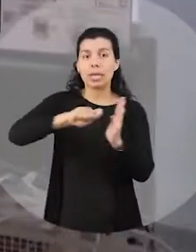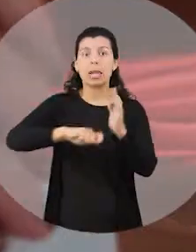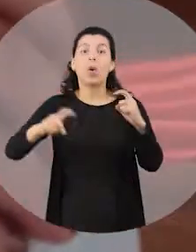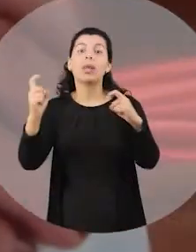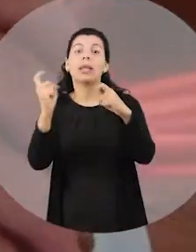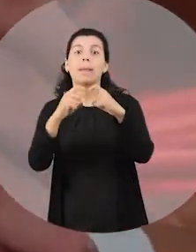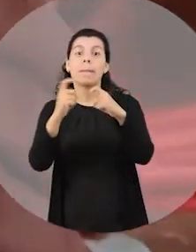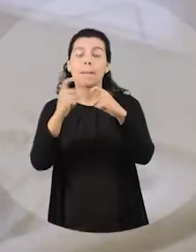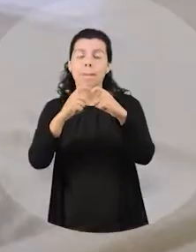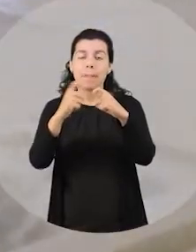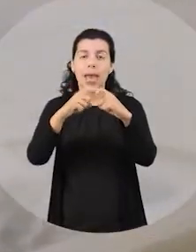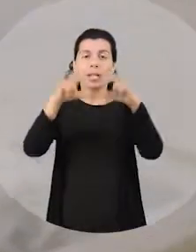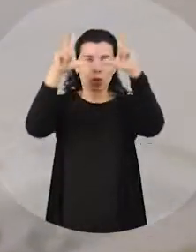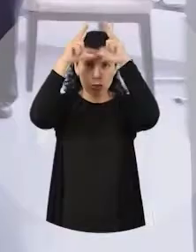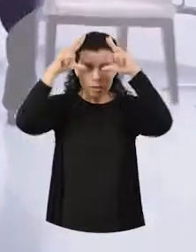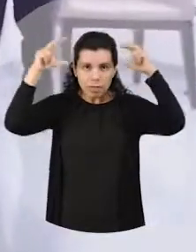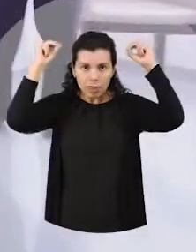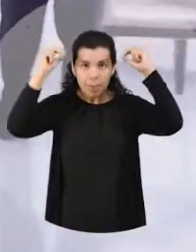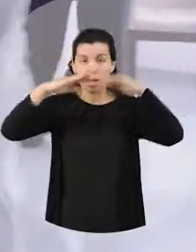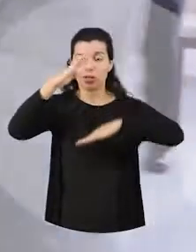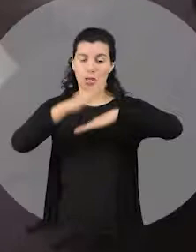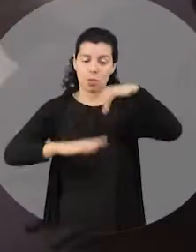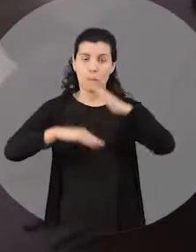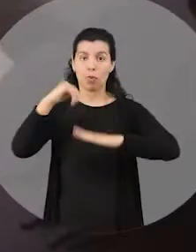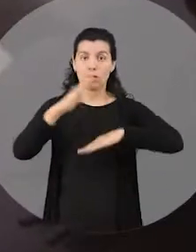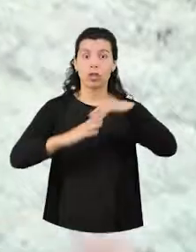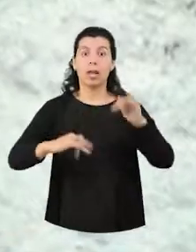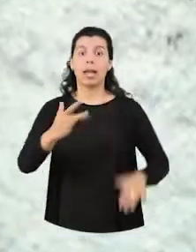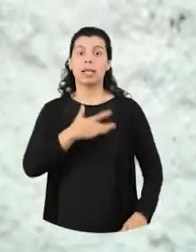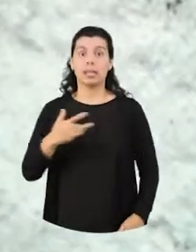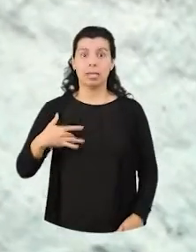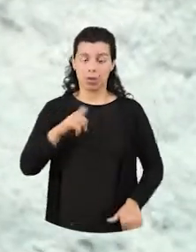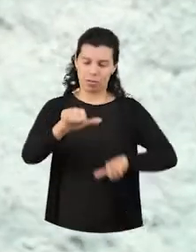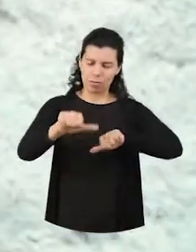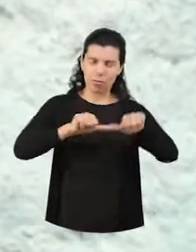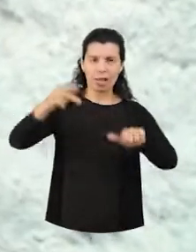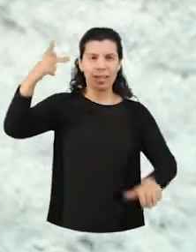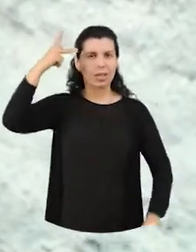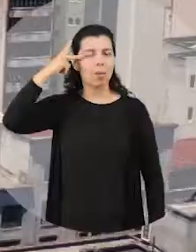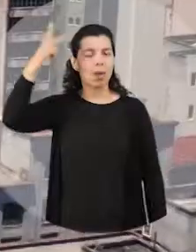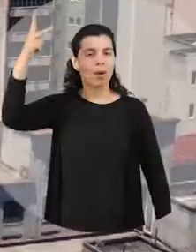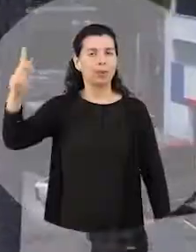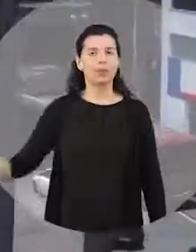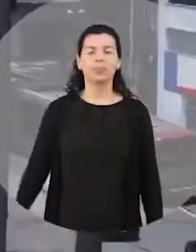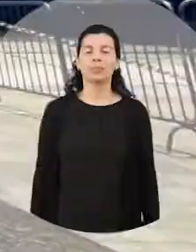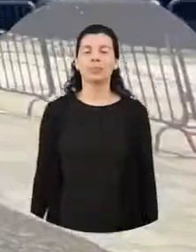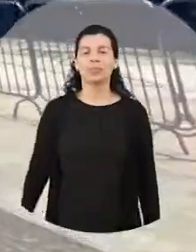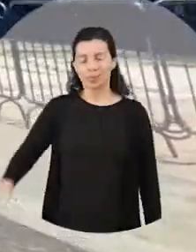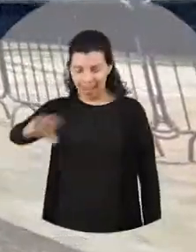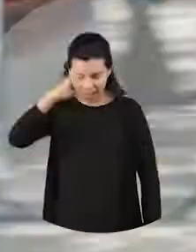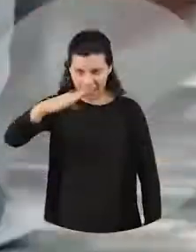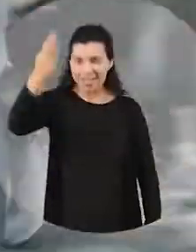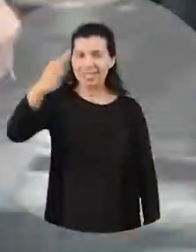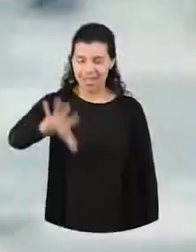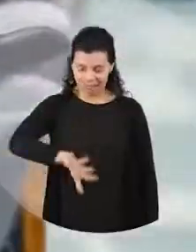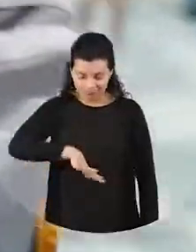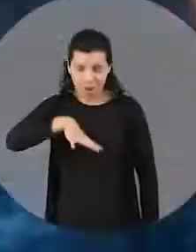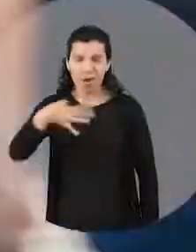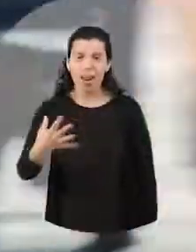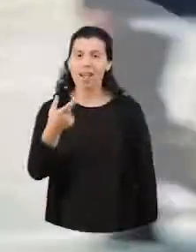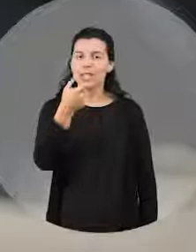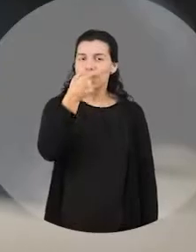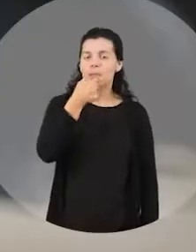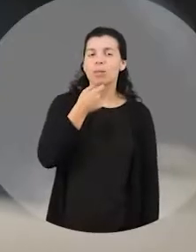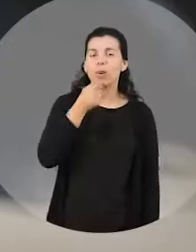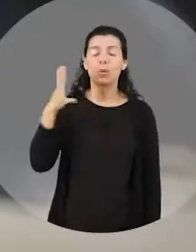de mais de 6 mil médicos enfermeiros e outros profissionais a gente vai tirar o jogo em São Paulo e